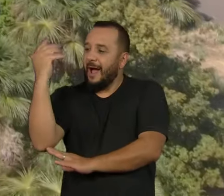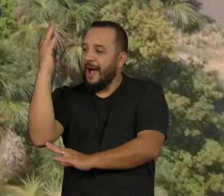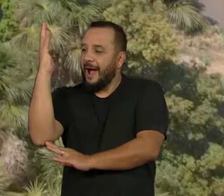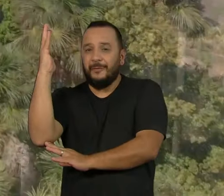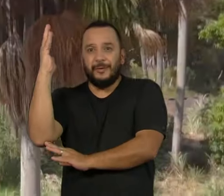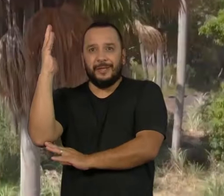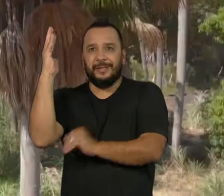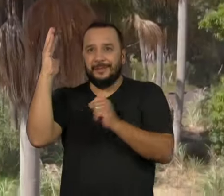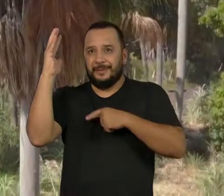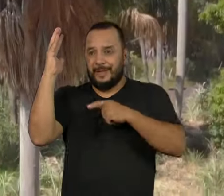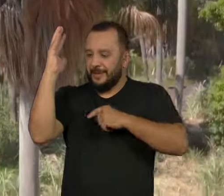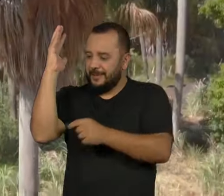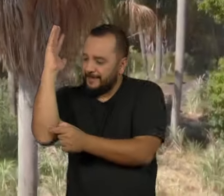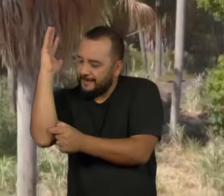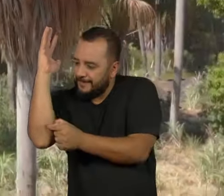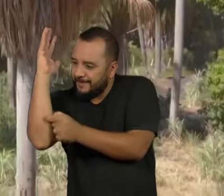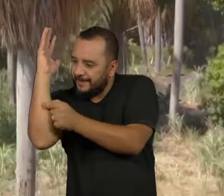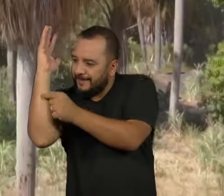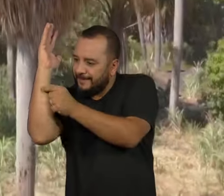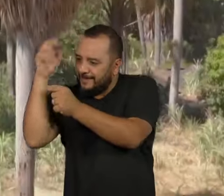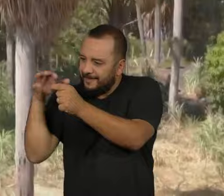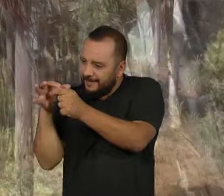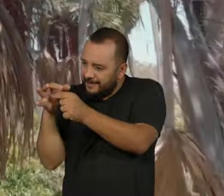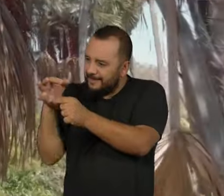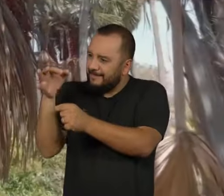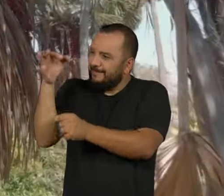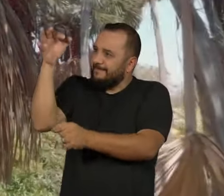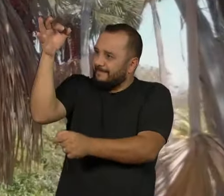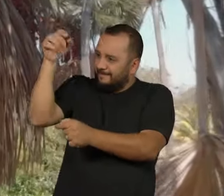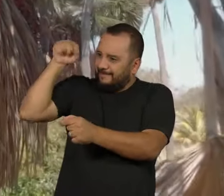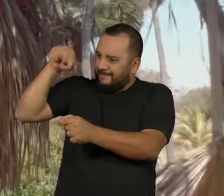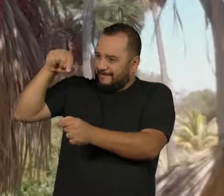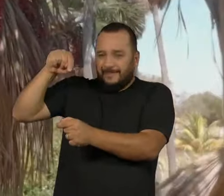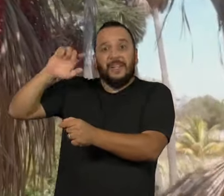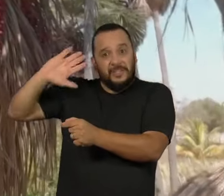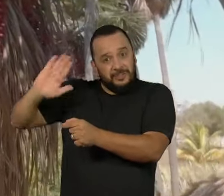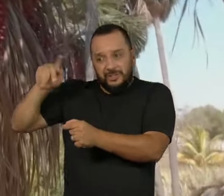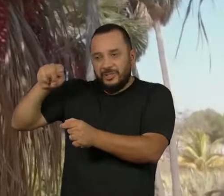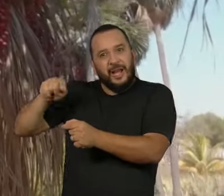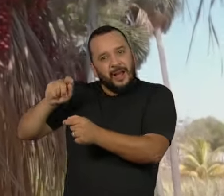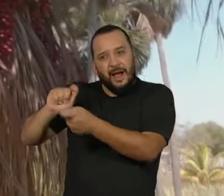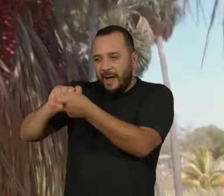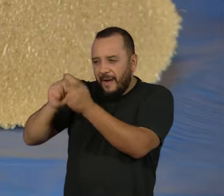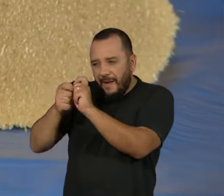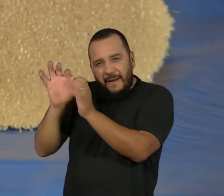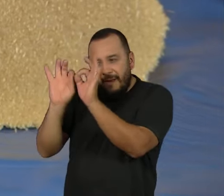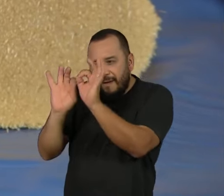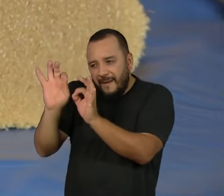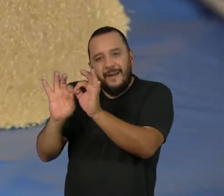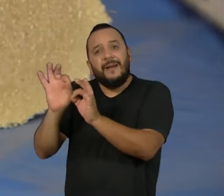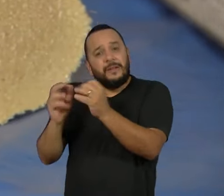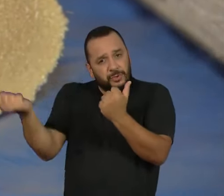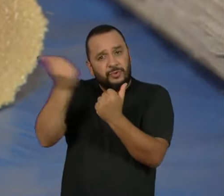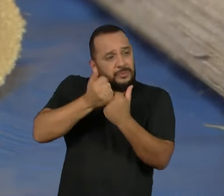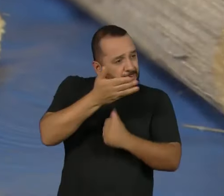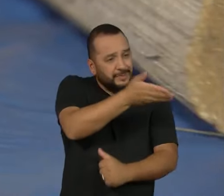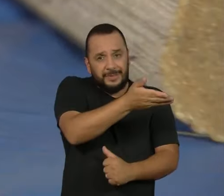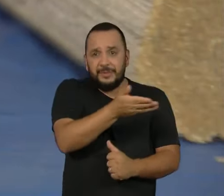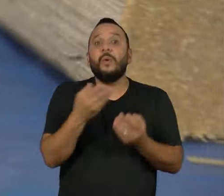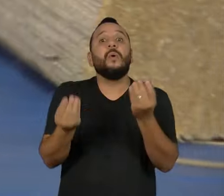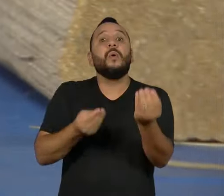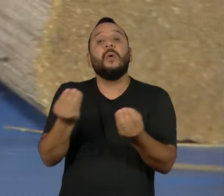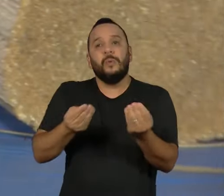pecíolos, cabos de folhas do buritizeiro, uma palmeira encontrada na Amazônia. Entre muitas possibilidades de